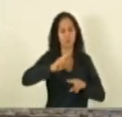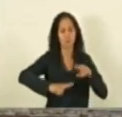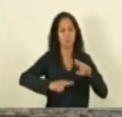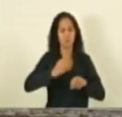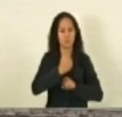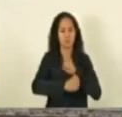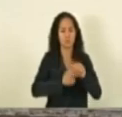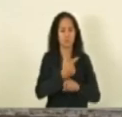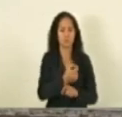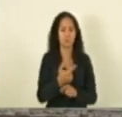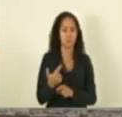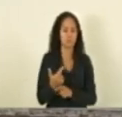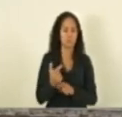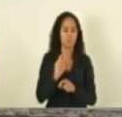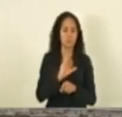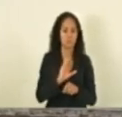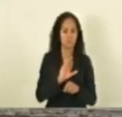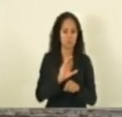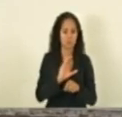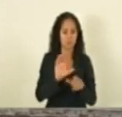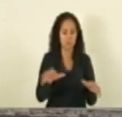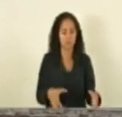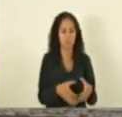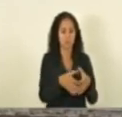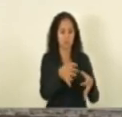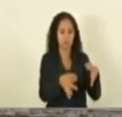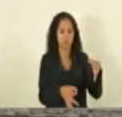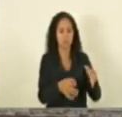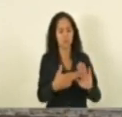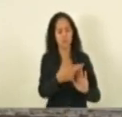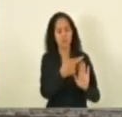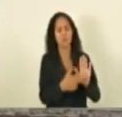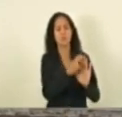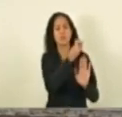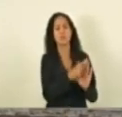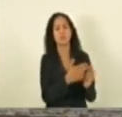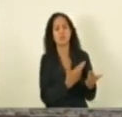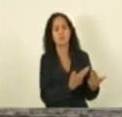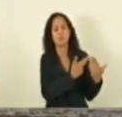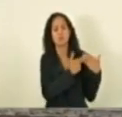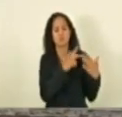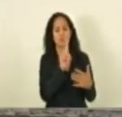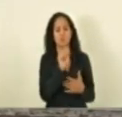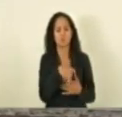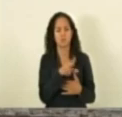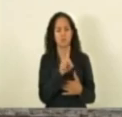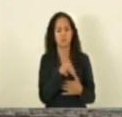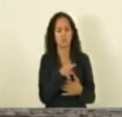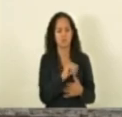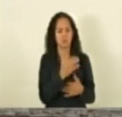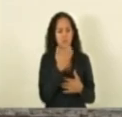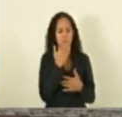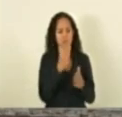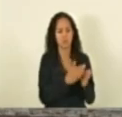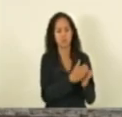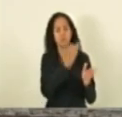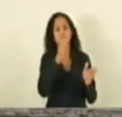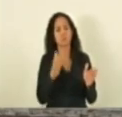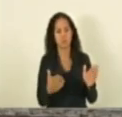13/6/2022, na Comissão de Justiça. O relator, deputado Gandini, se prevaleceu do prazo regimental